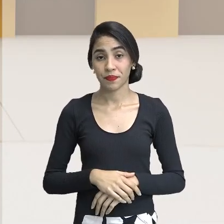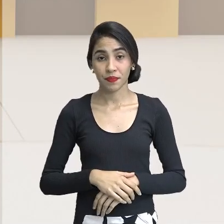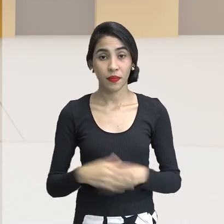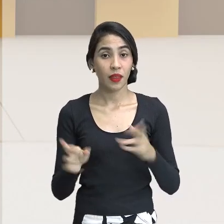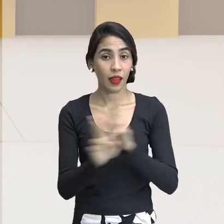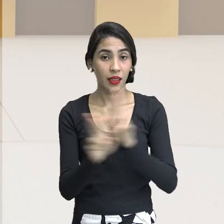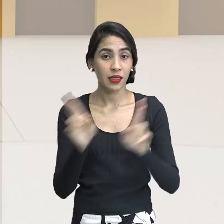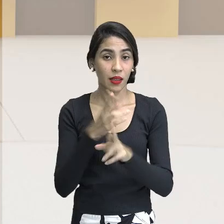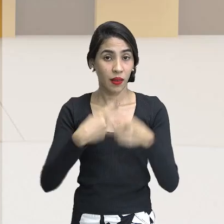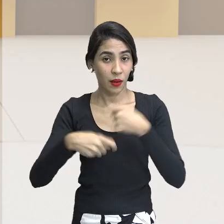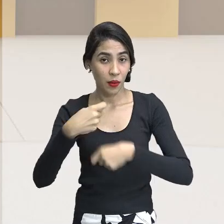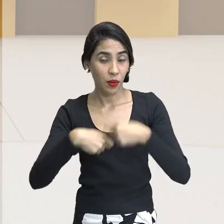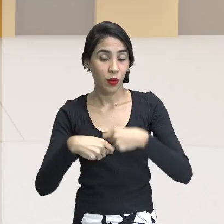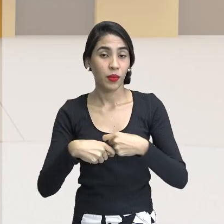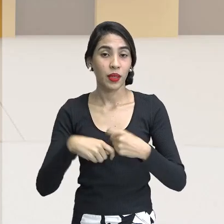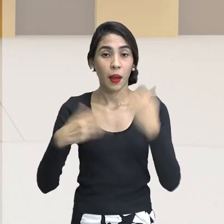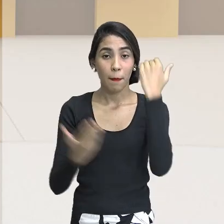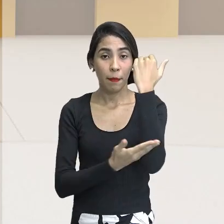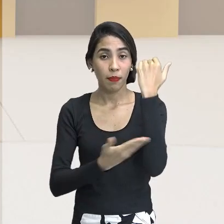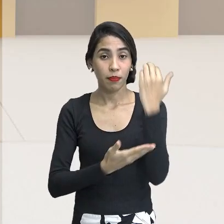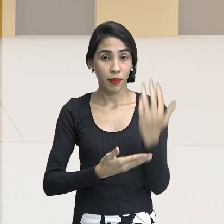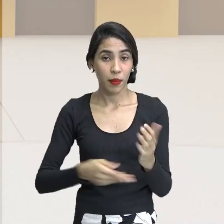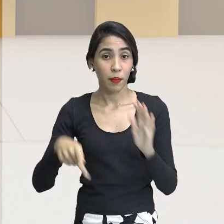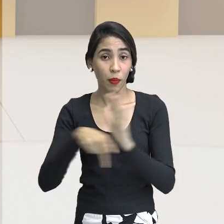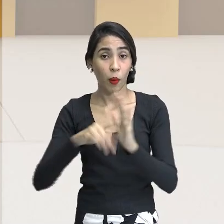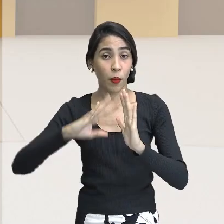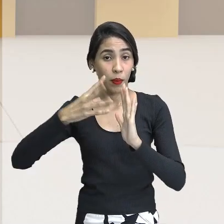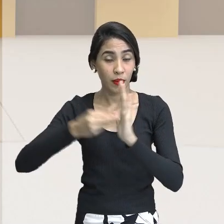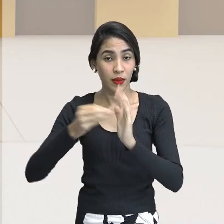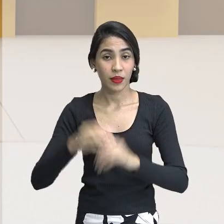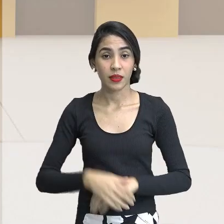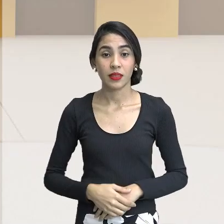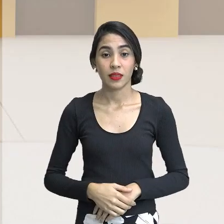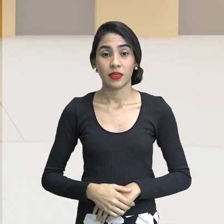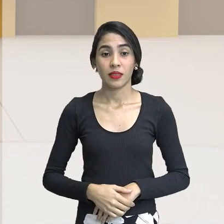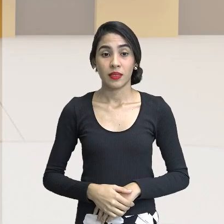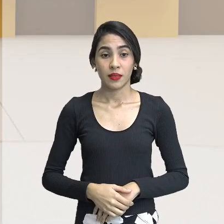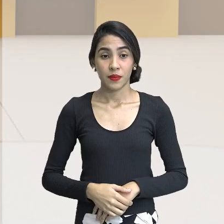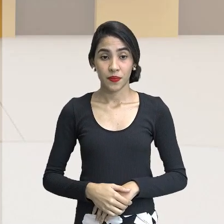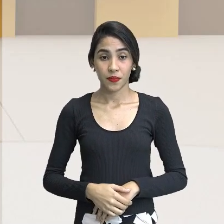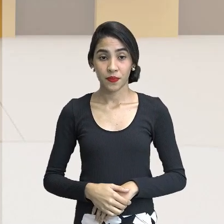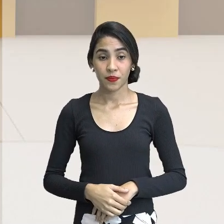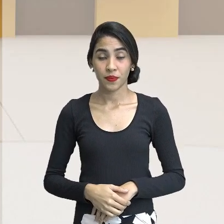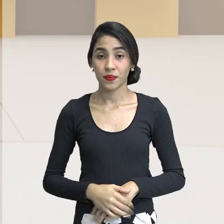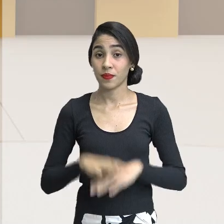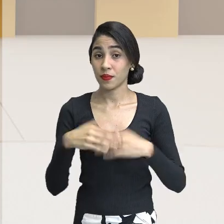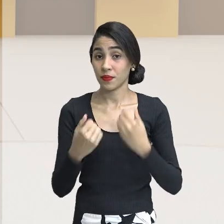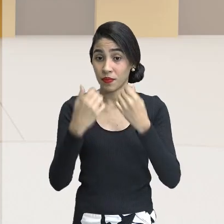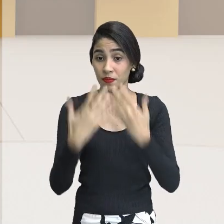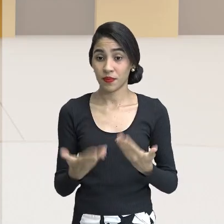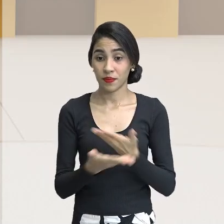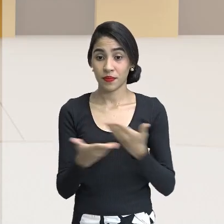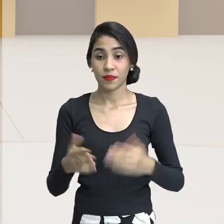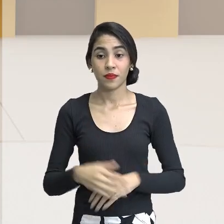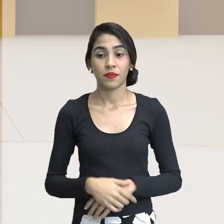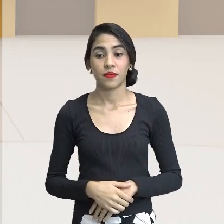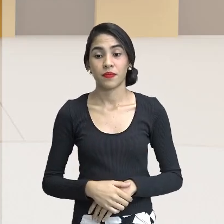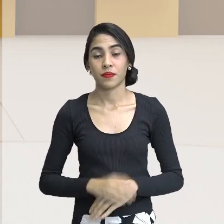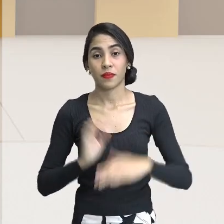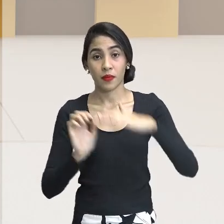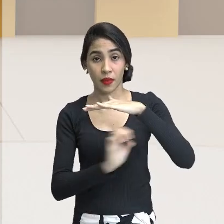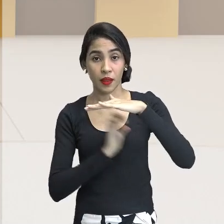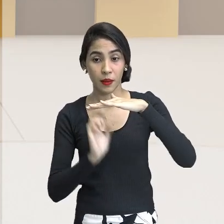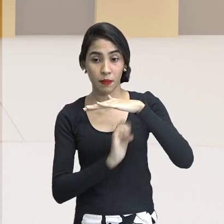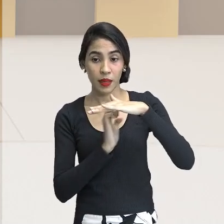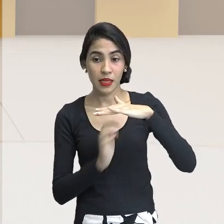relação econômica com o desmatamento da Amazônia. Então, eu posso dizer aí para a senhora e para os nossos estudantes que essas empresas